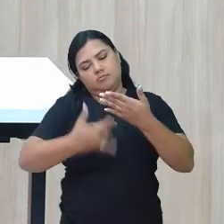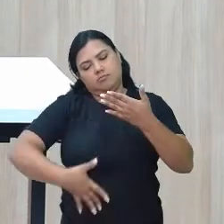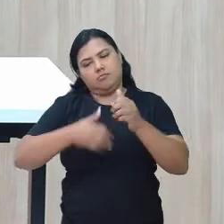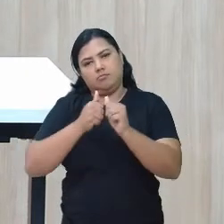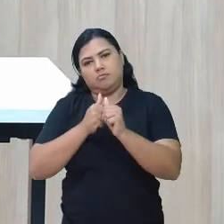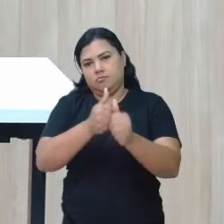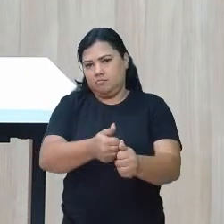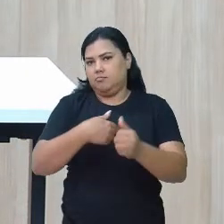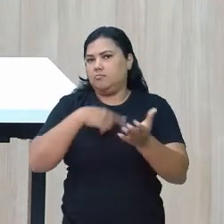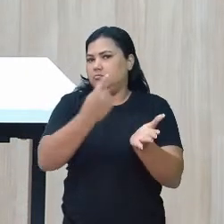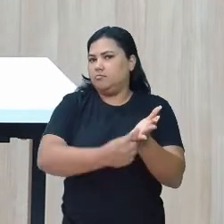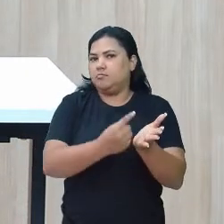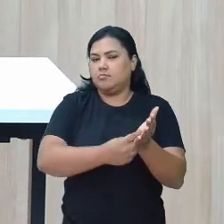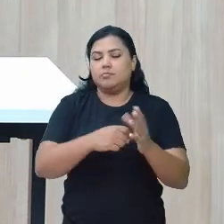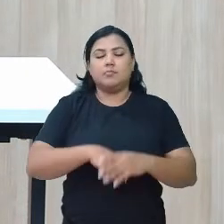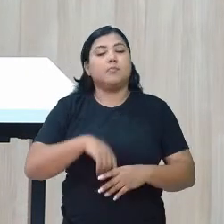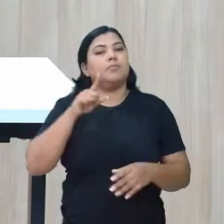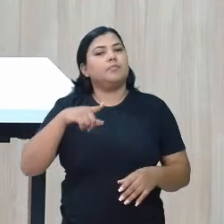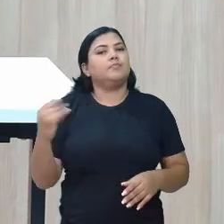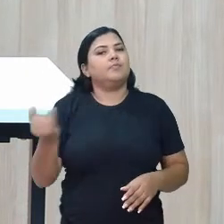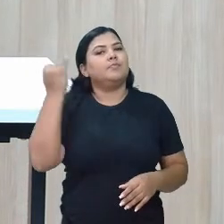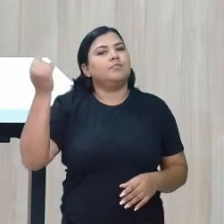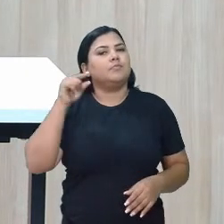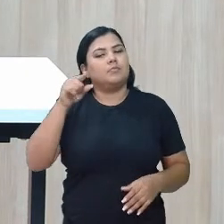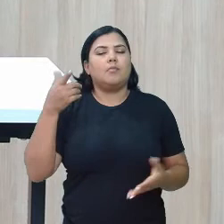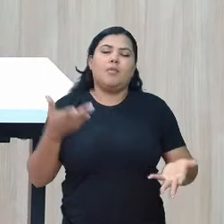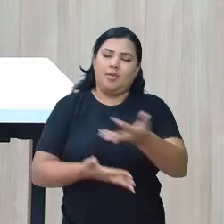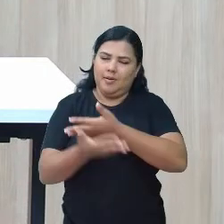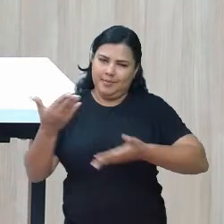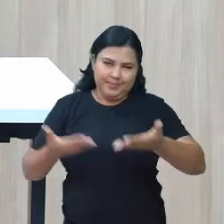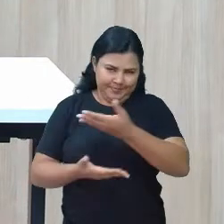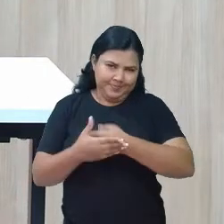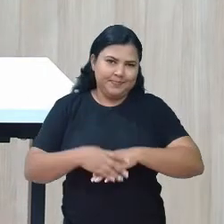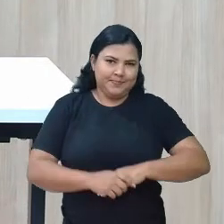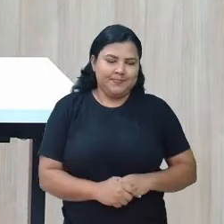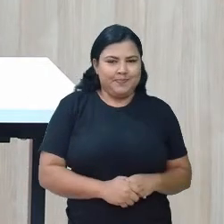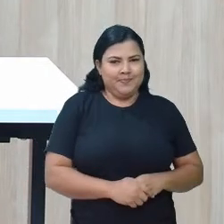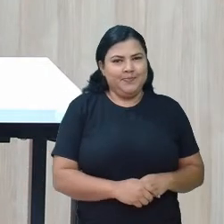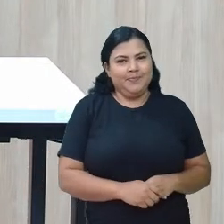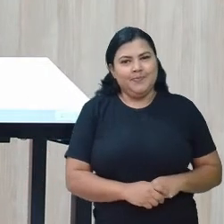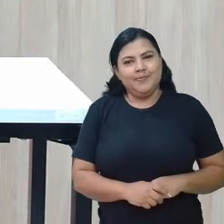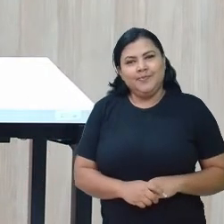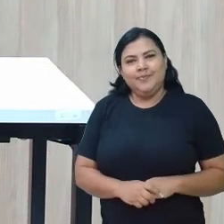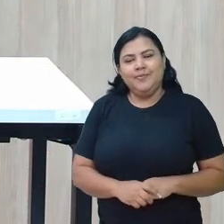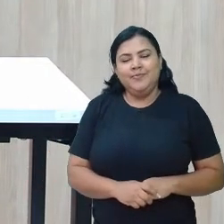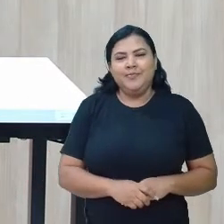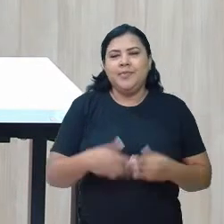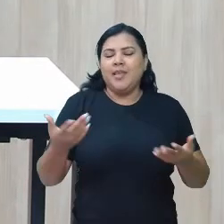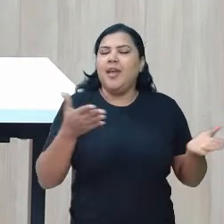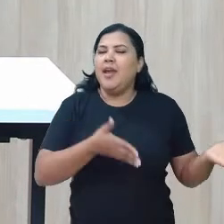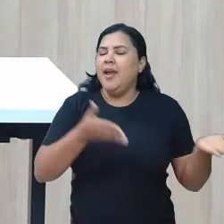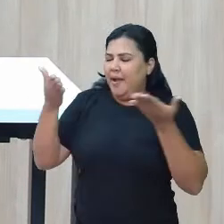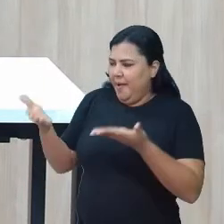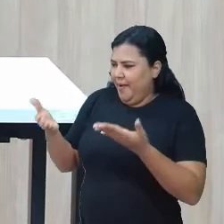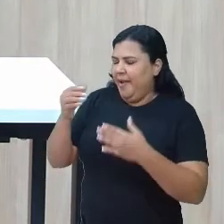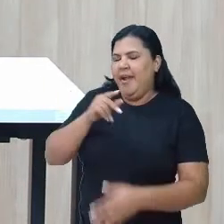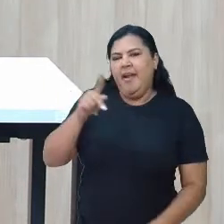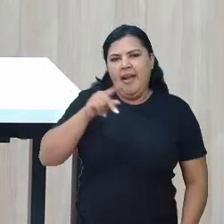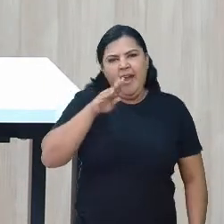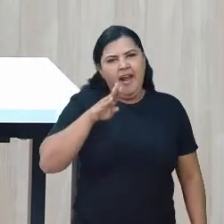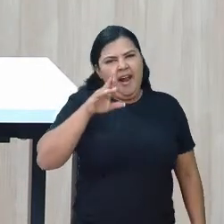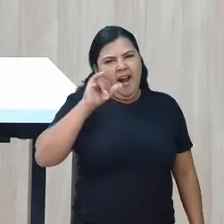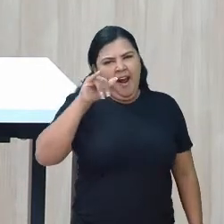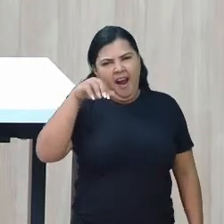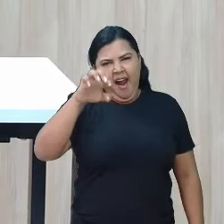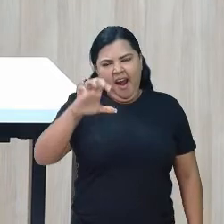aula pelo chat e é importante que você faça a sua participação conosco, tá certo? Vou passar para ela dar as considerações